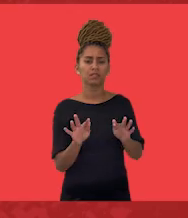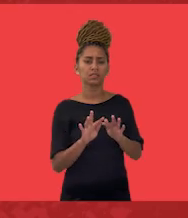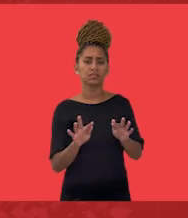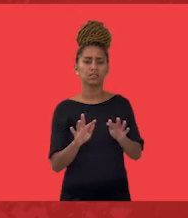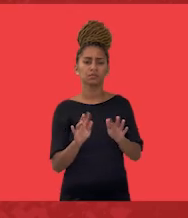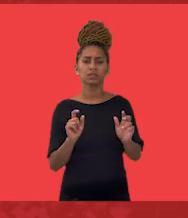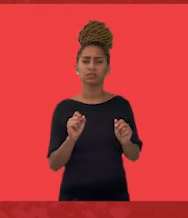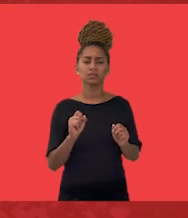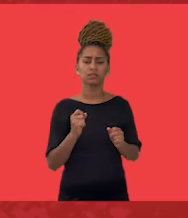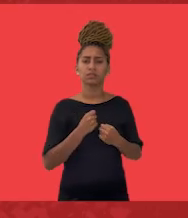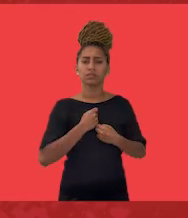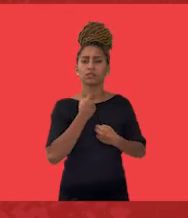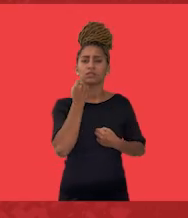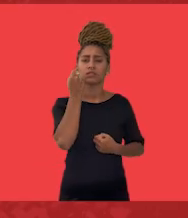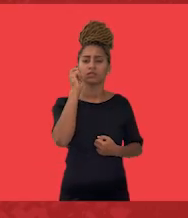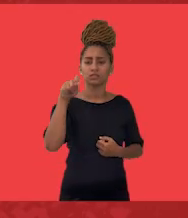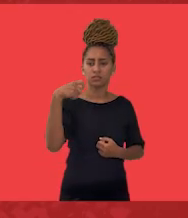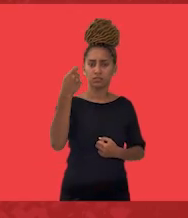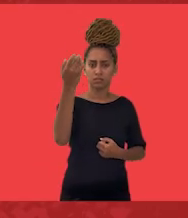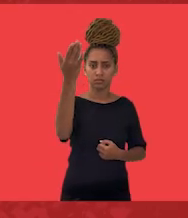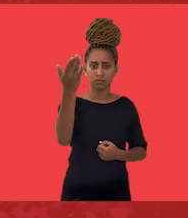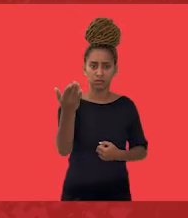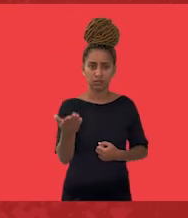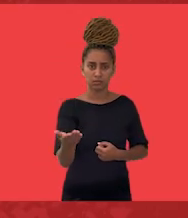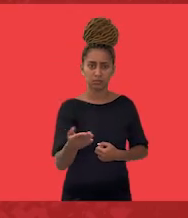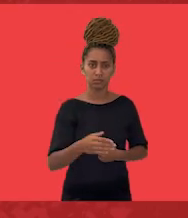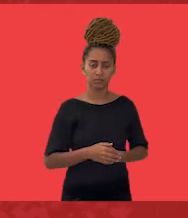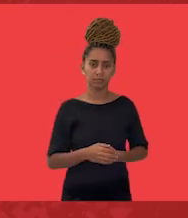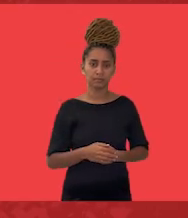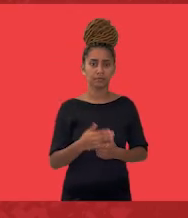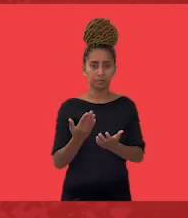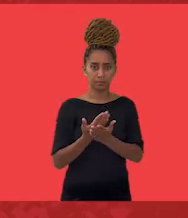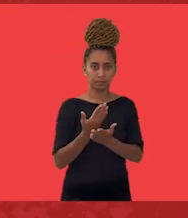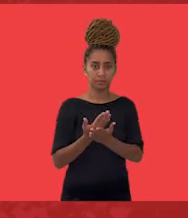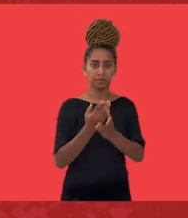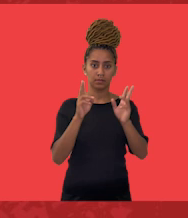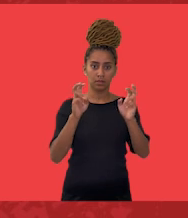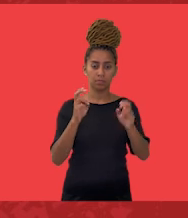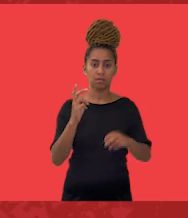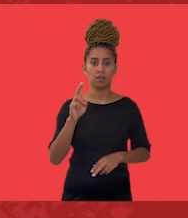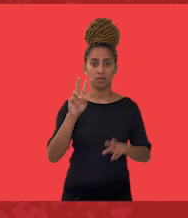discoteca, colorida, espelhada, num agosto de